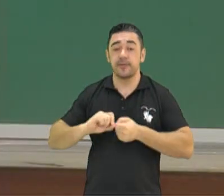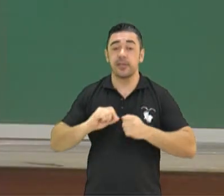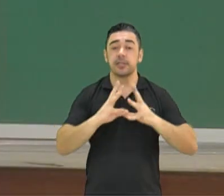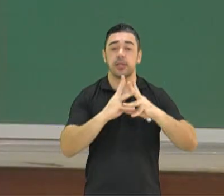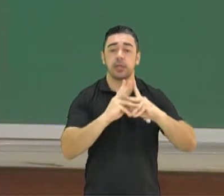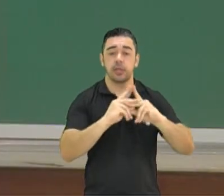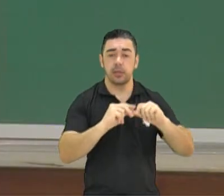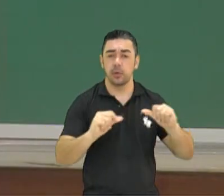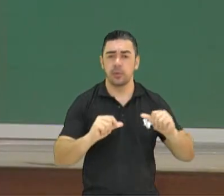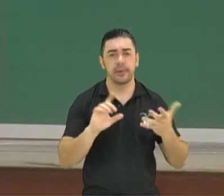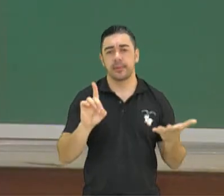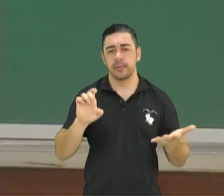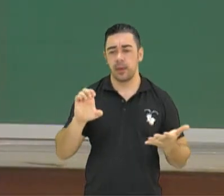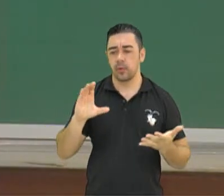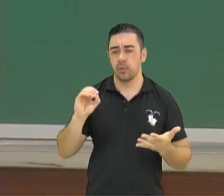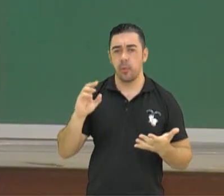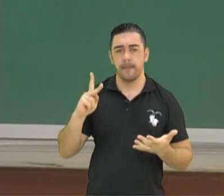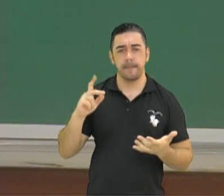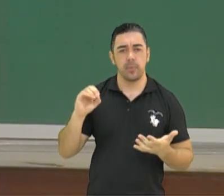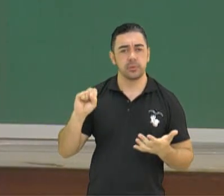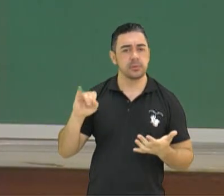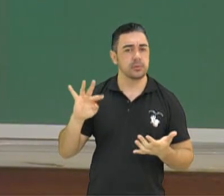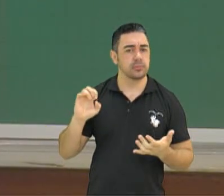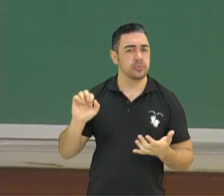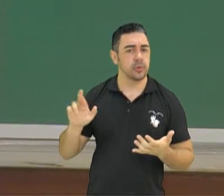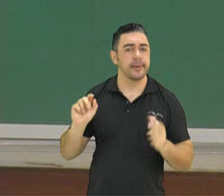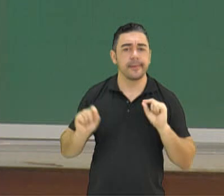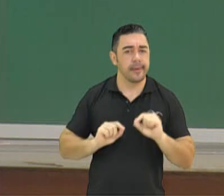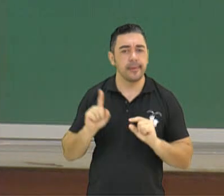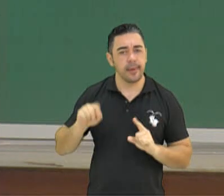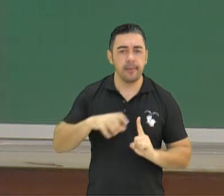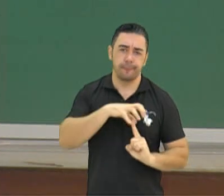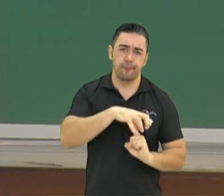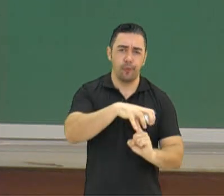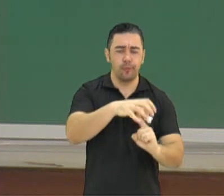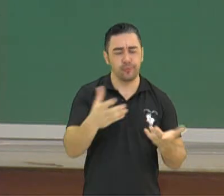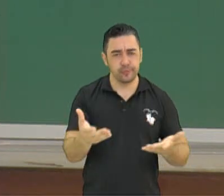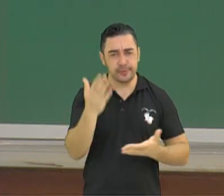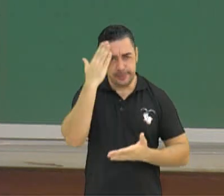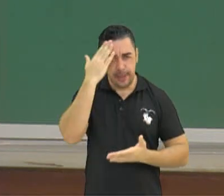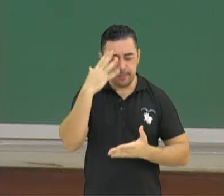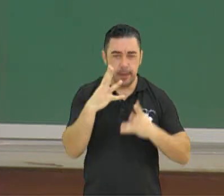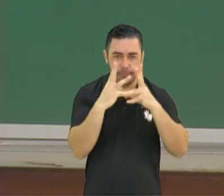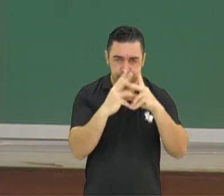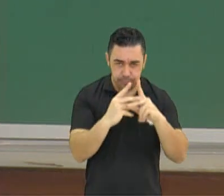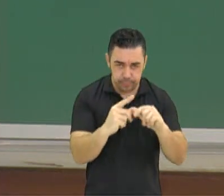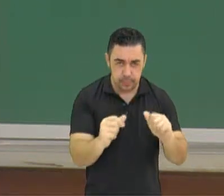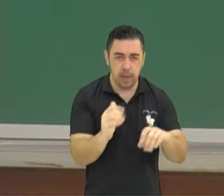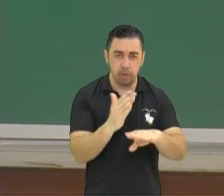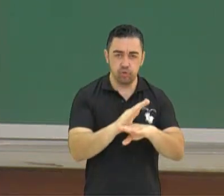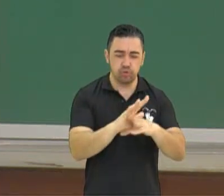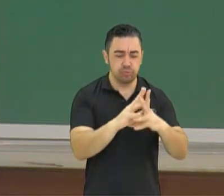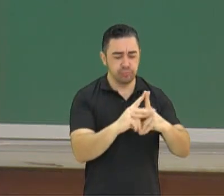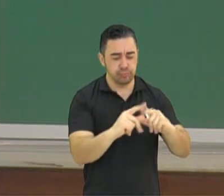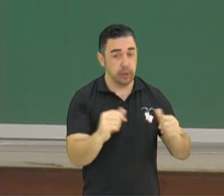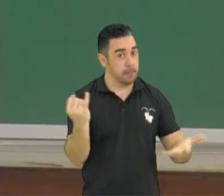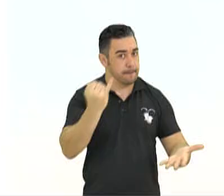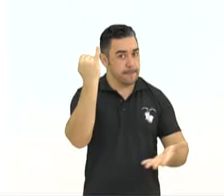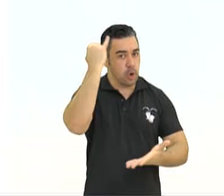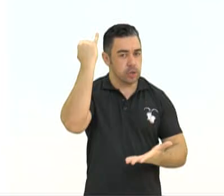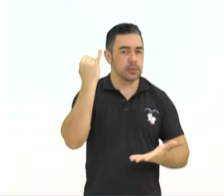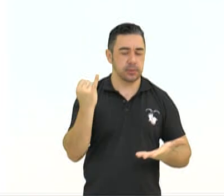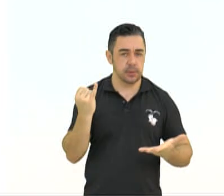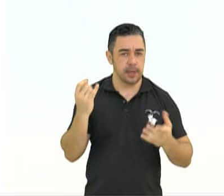decomposição. Quem são os decompositores que estão representados aqui? São os fungos, né? Então, os fungos são decompositores bem importantes.